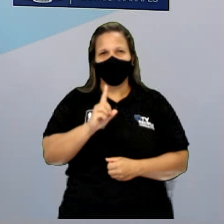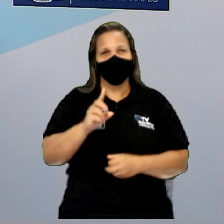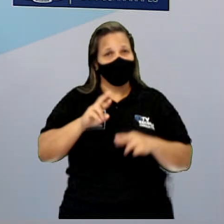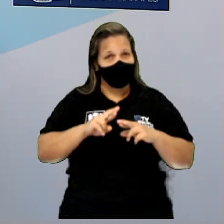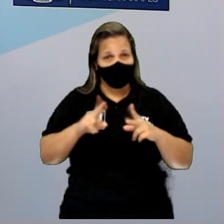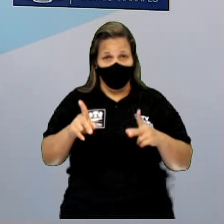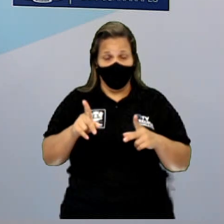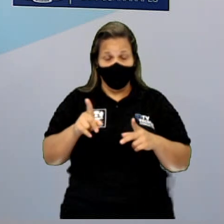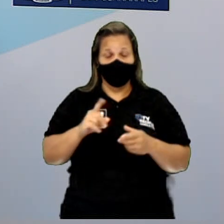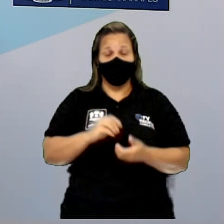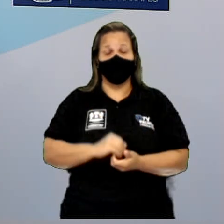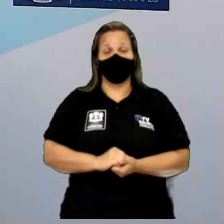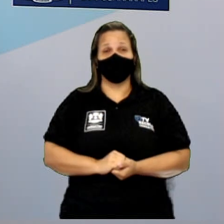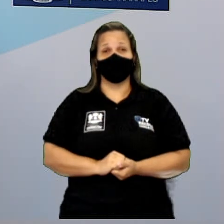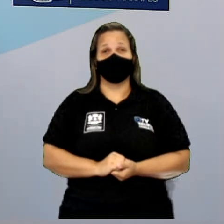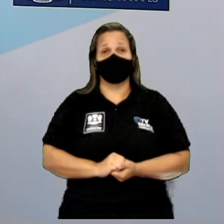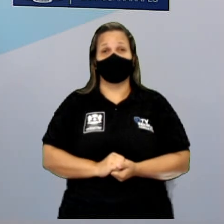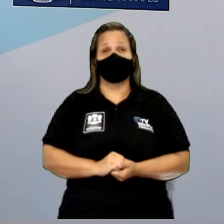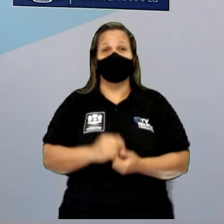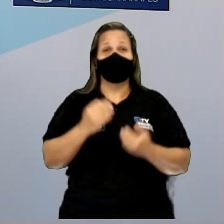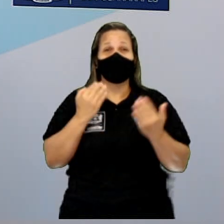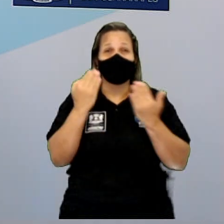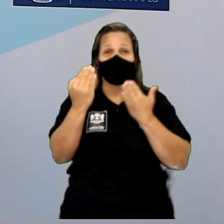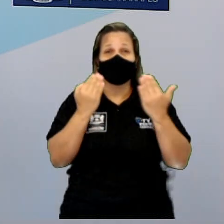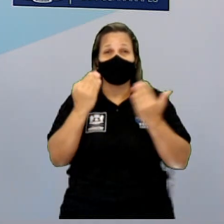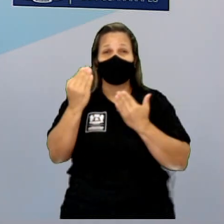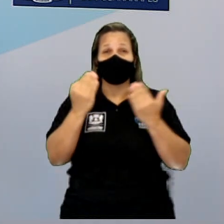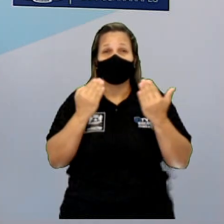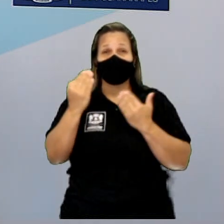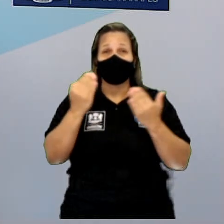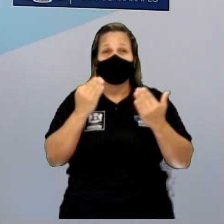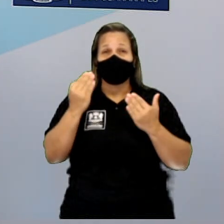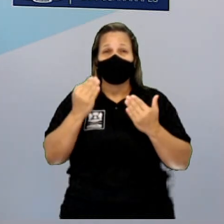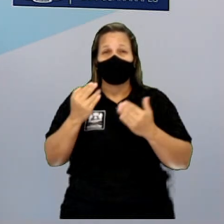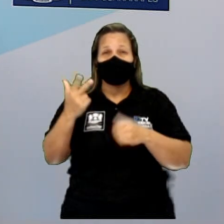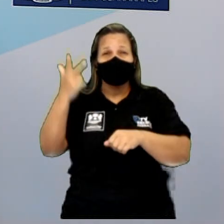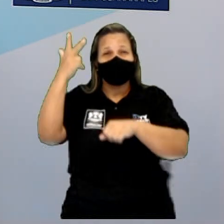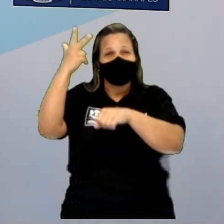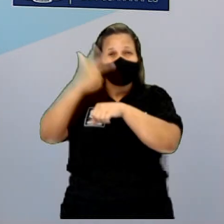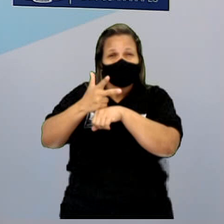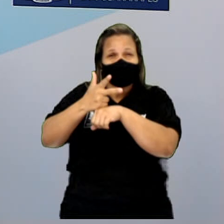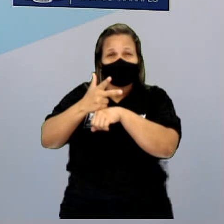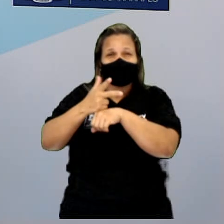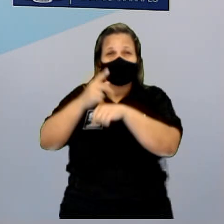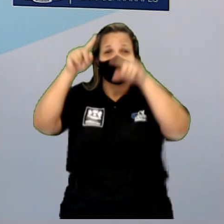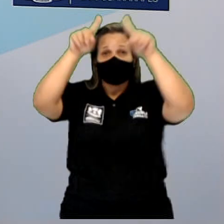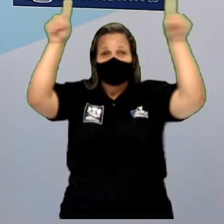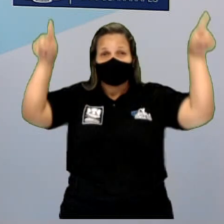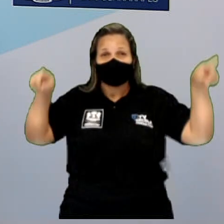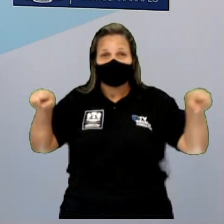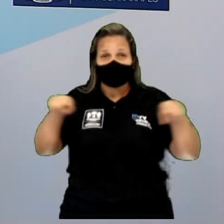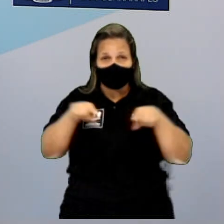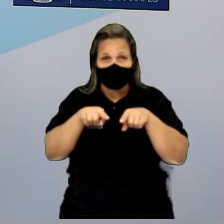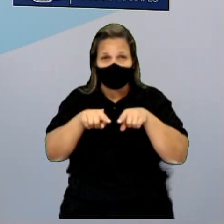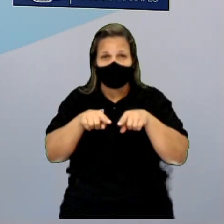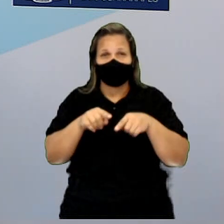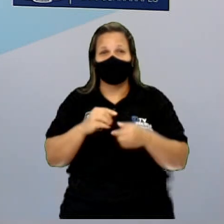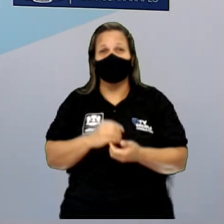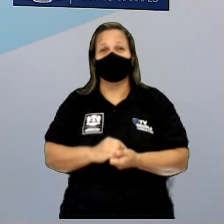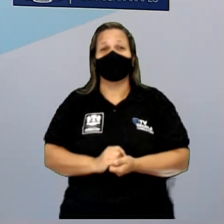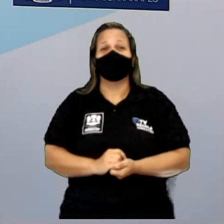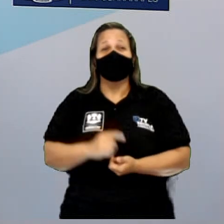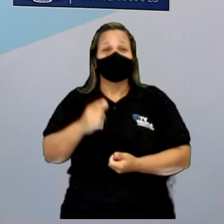mais ou menos com aquela propriedade do cinema. Quando você tem várias fotografias em sequência e